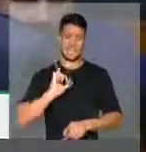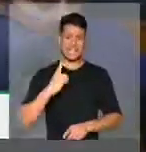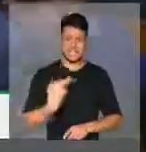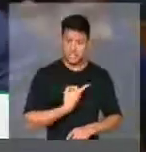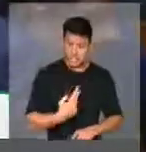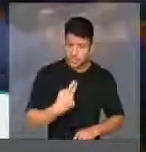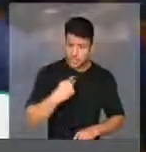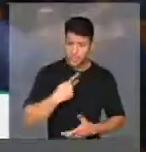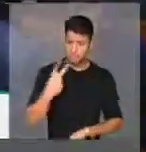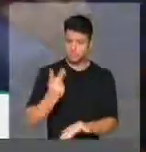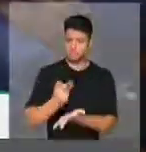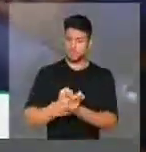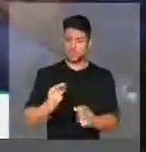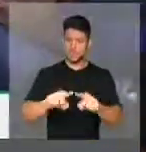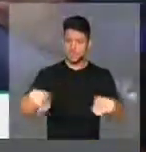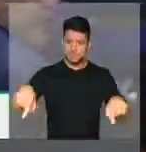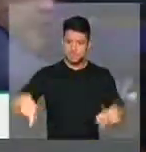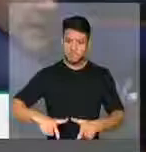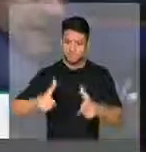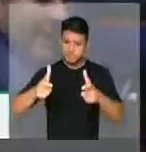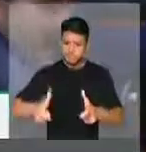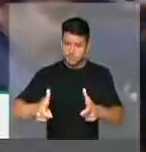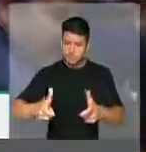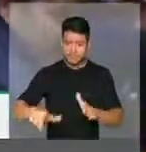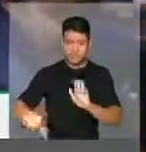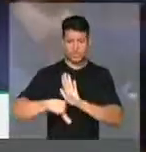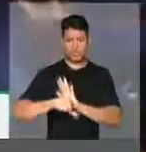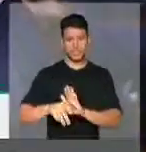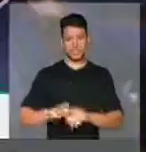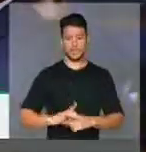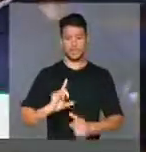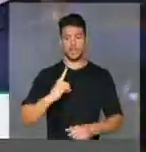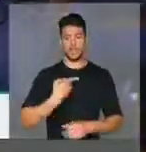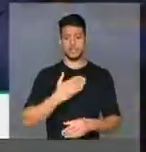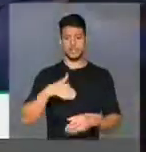nem para preservar o local de crime. O PDT vota não. PCdoB, Orlando.